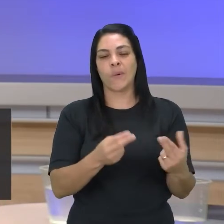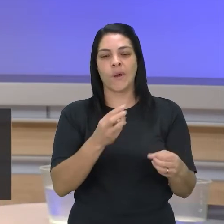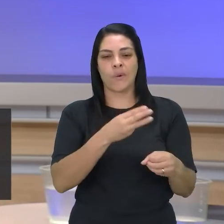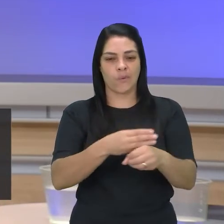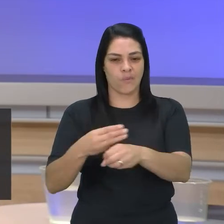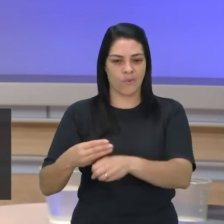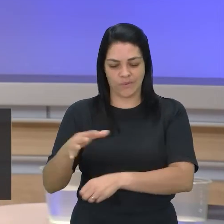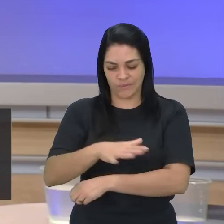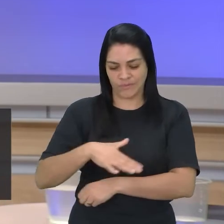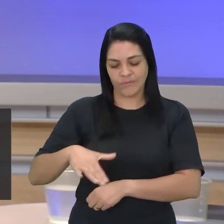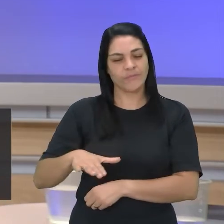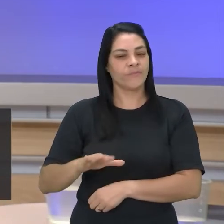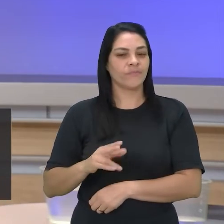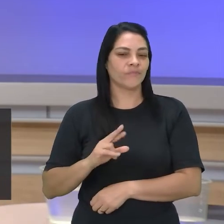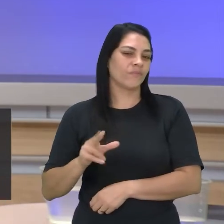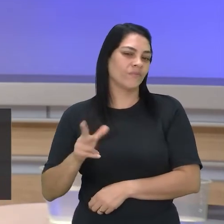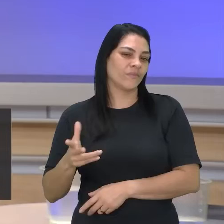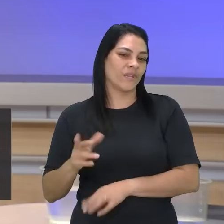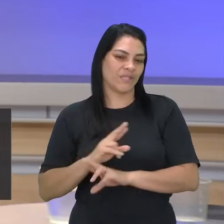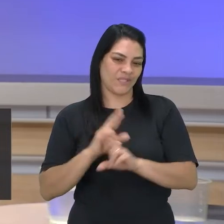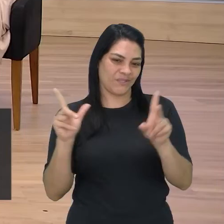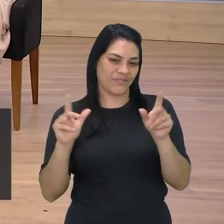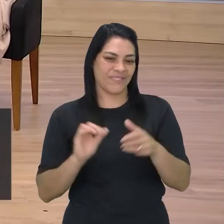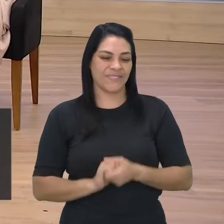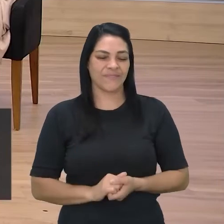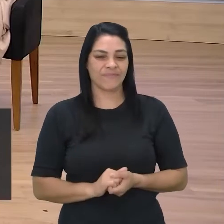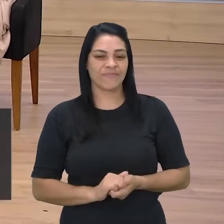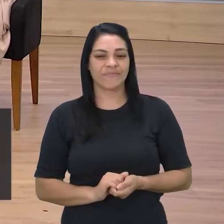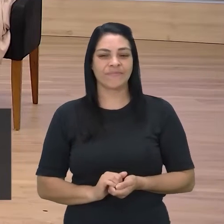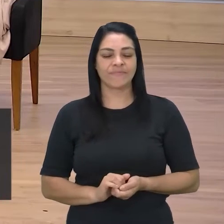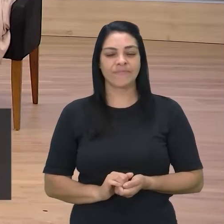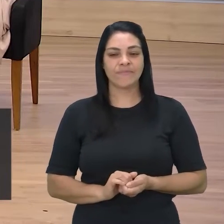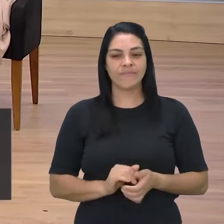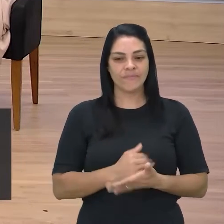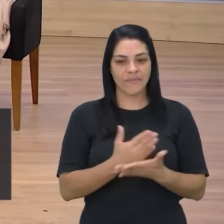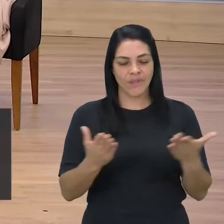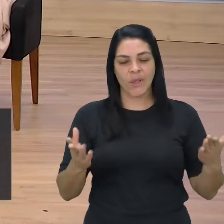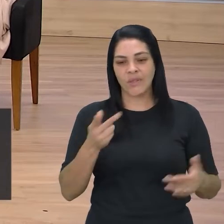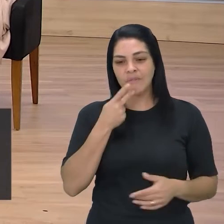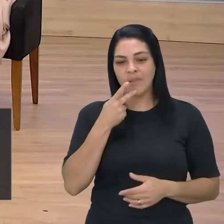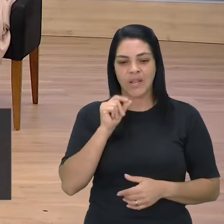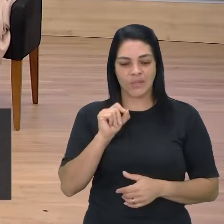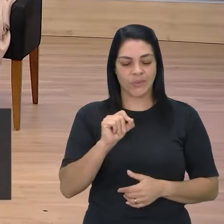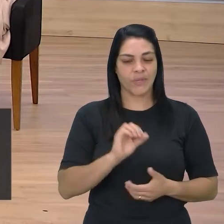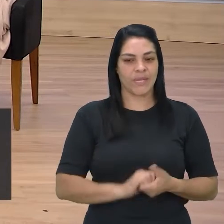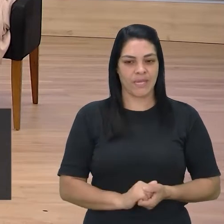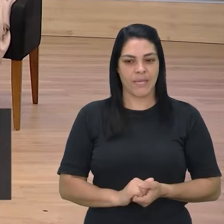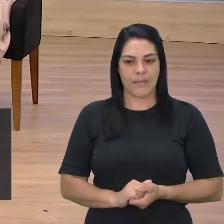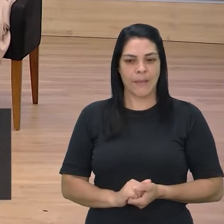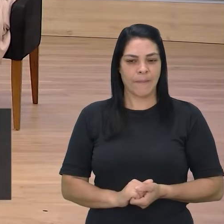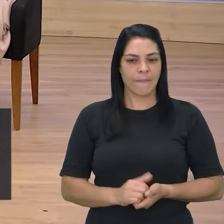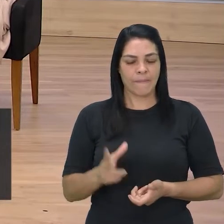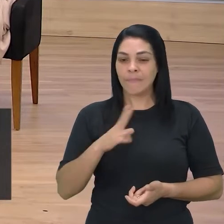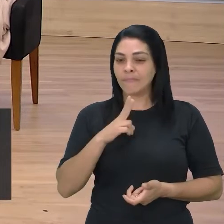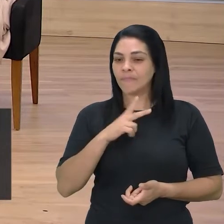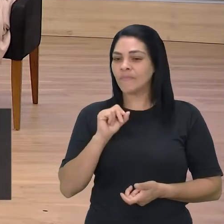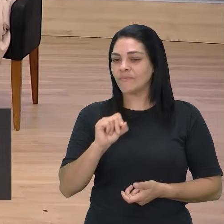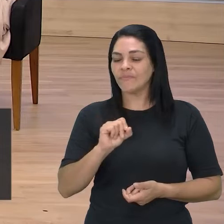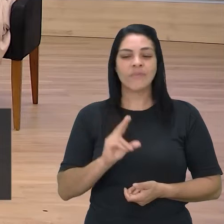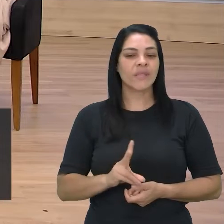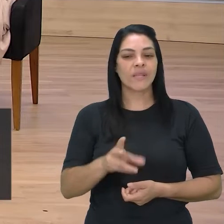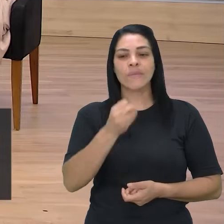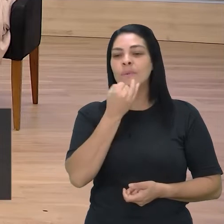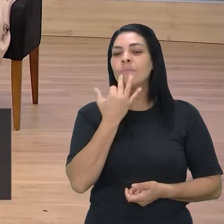uma... Não é assim tão exato e... A gente está falando aqui, né, dessas particularidades e é sempre